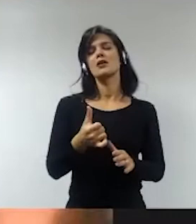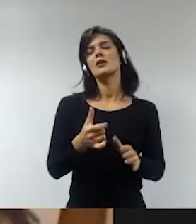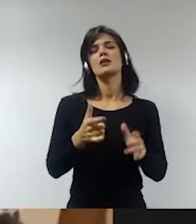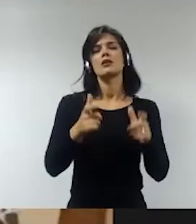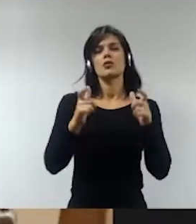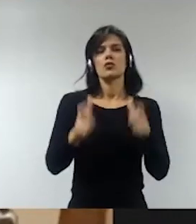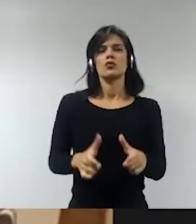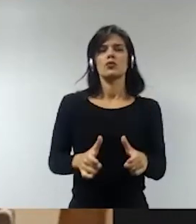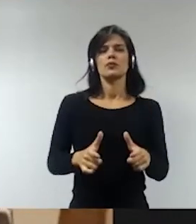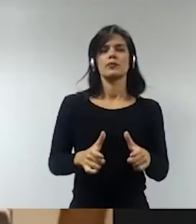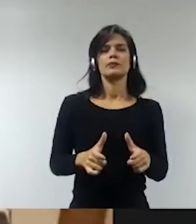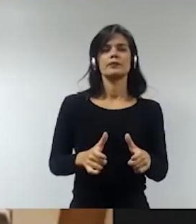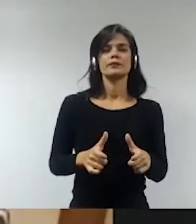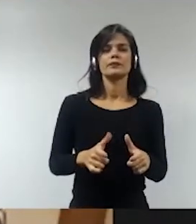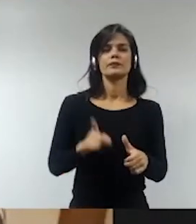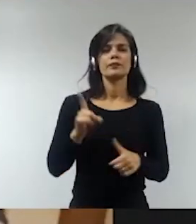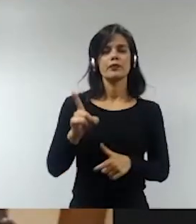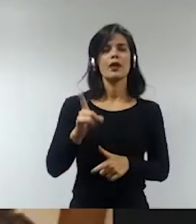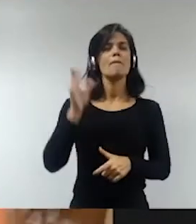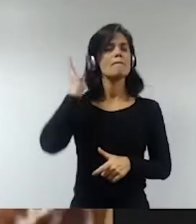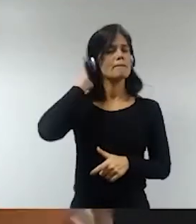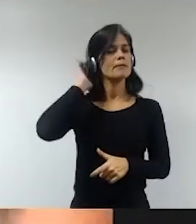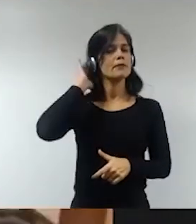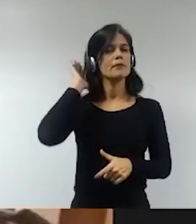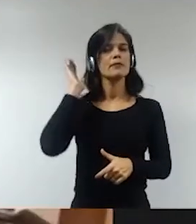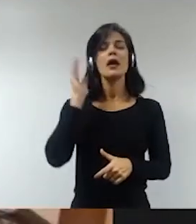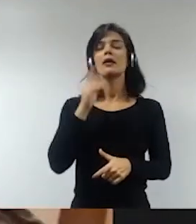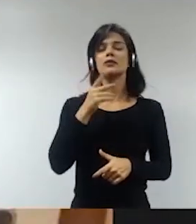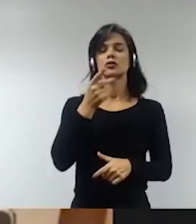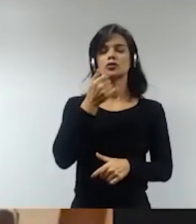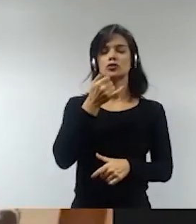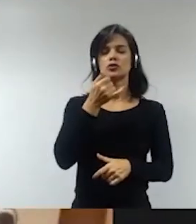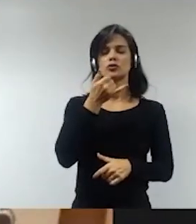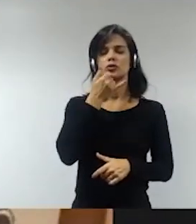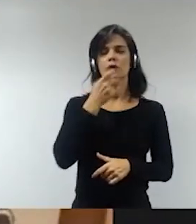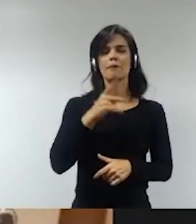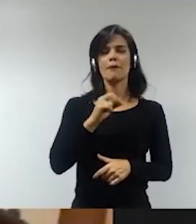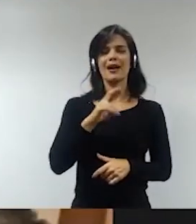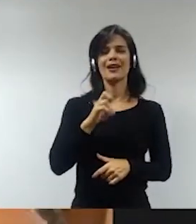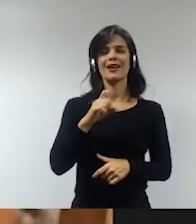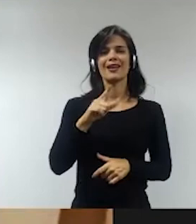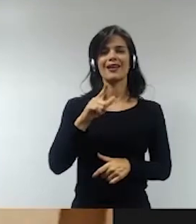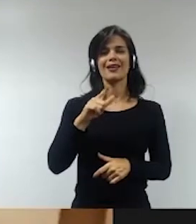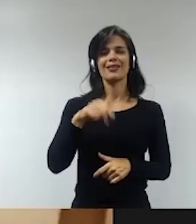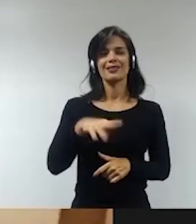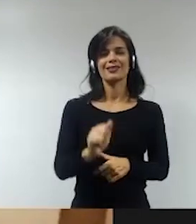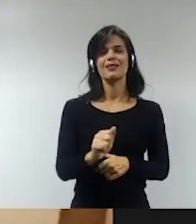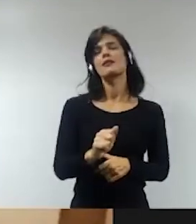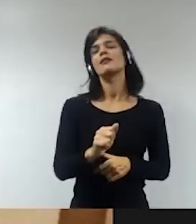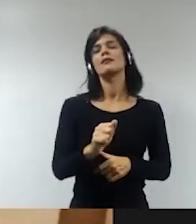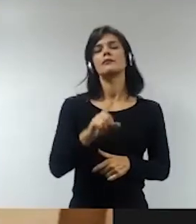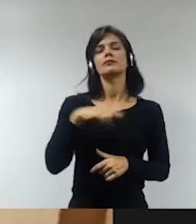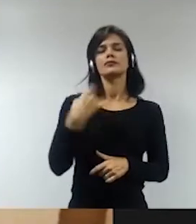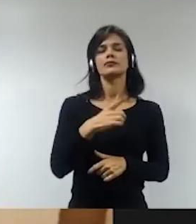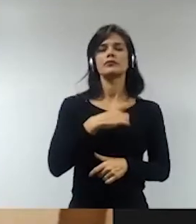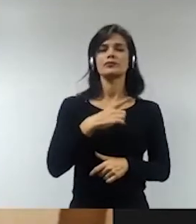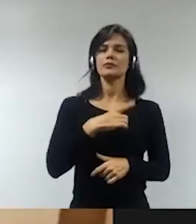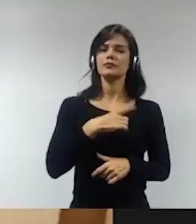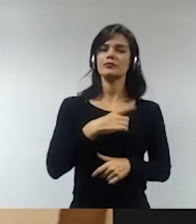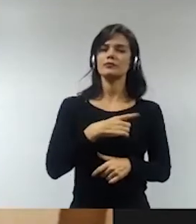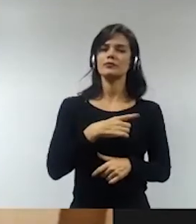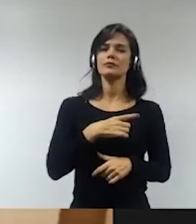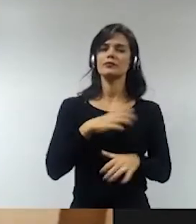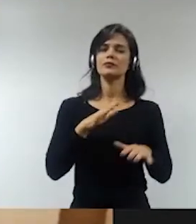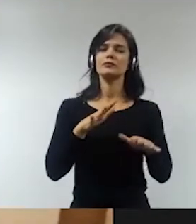Brasil, que foi no Tribunal de Justiça do Paraná. O coordenador é o juiz o Antônio Evangelista de Souza Neto. Nós tivemos assim